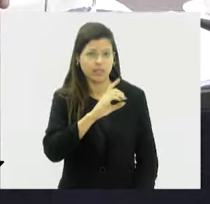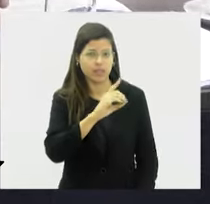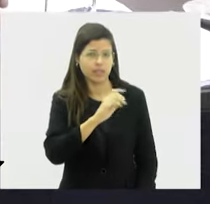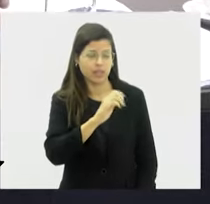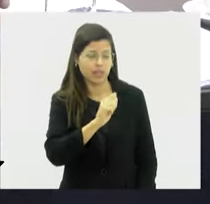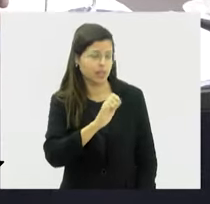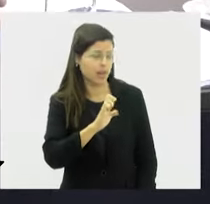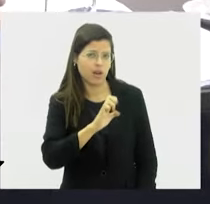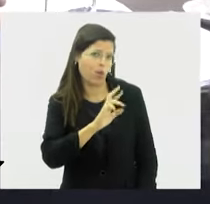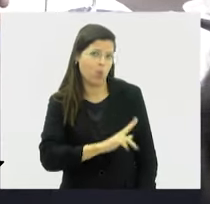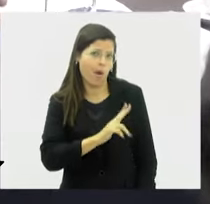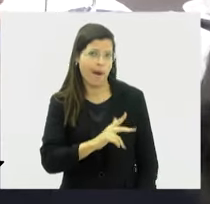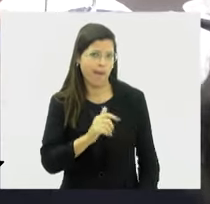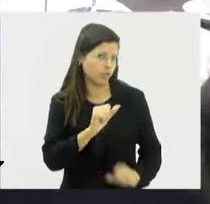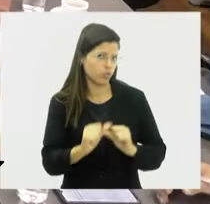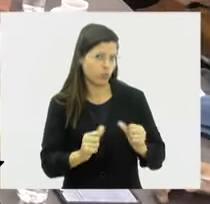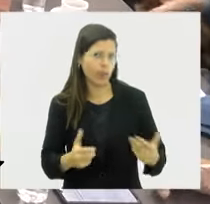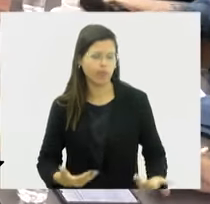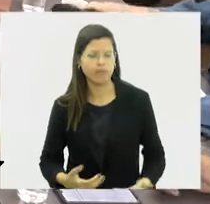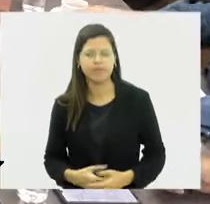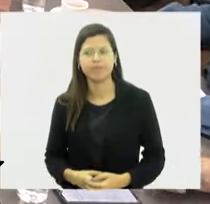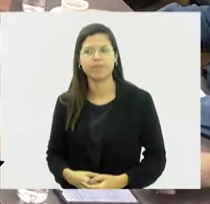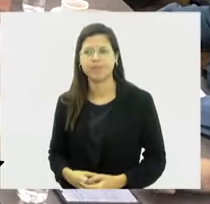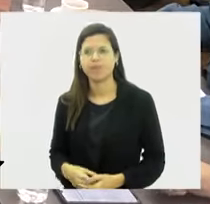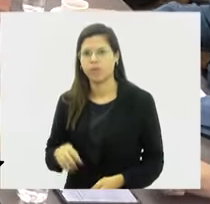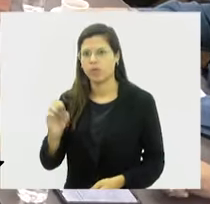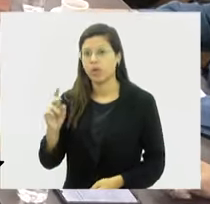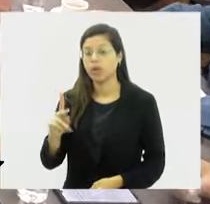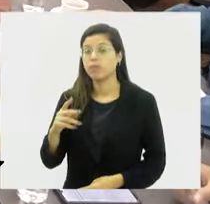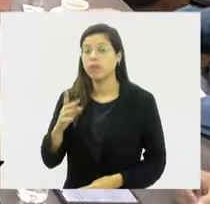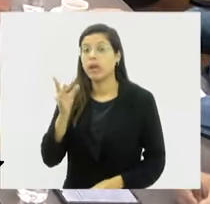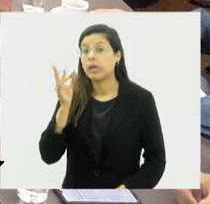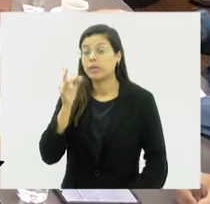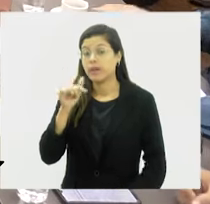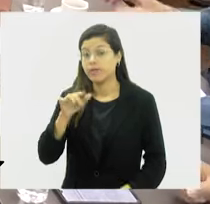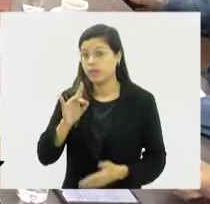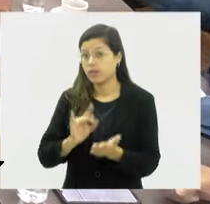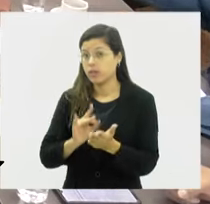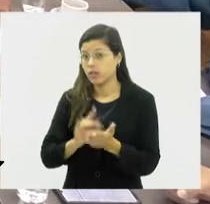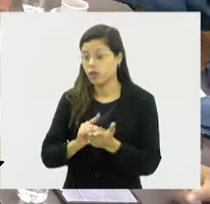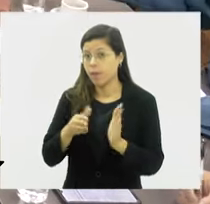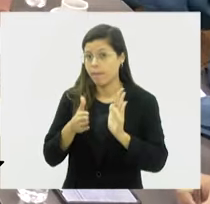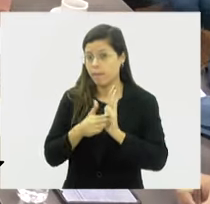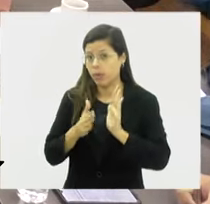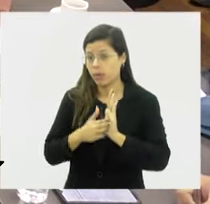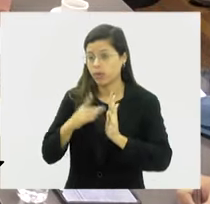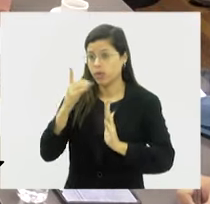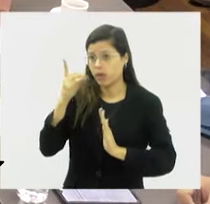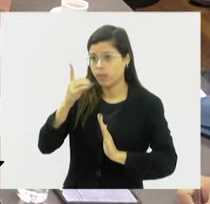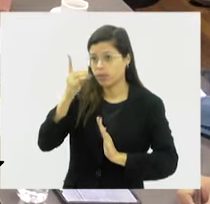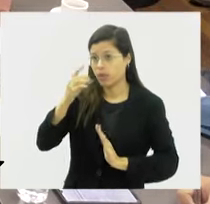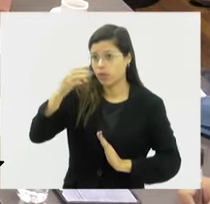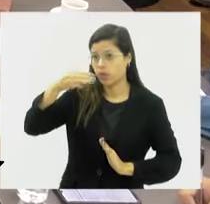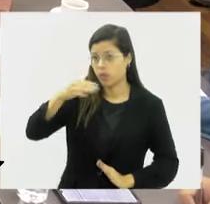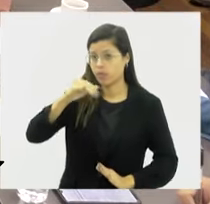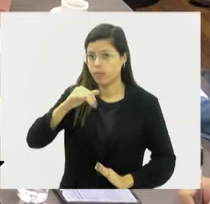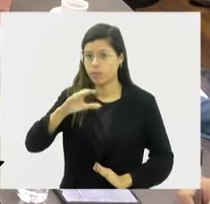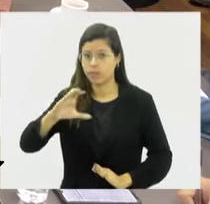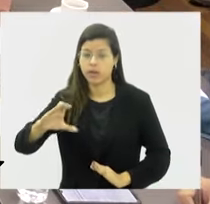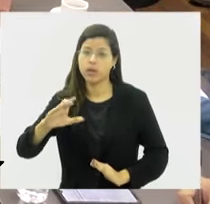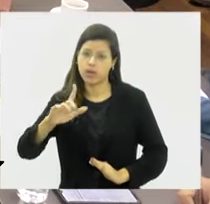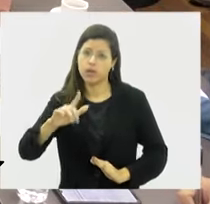esgoto. Tá bom. E, na realidade, também, o que propõe o deputado Mink também é uma hipótese amparada pelo